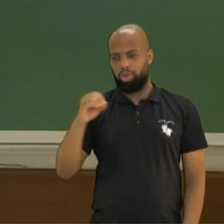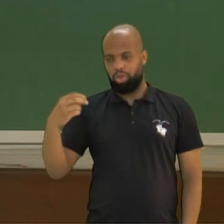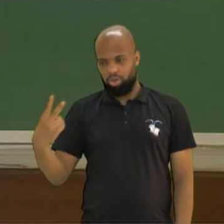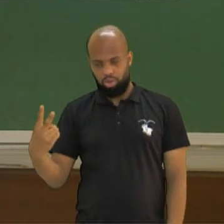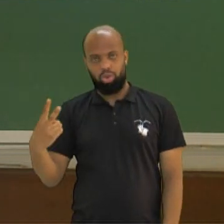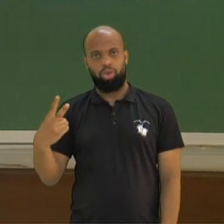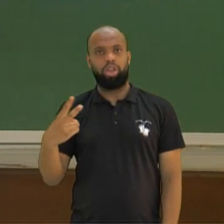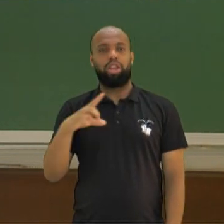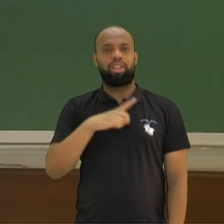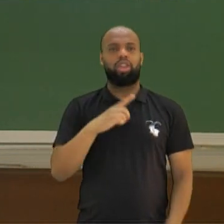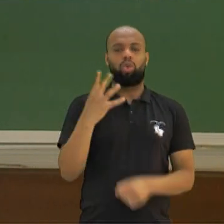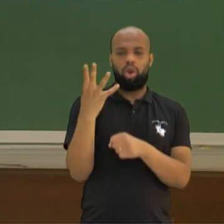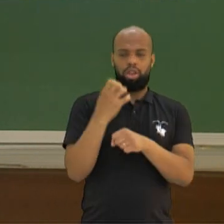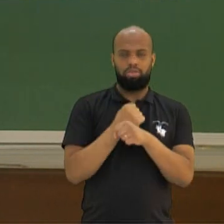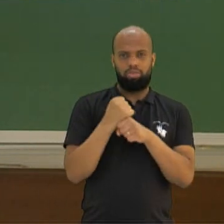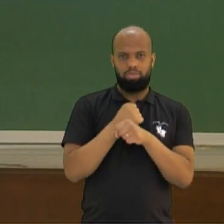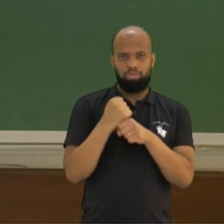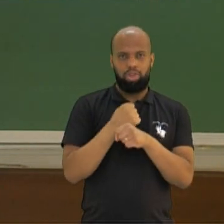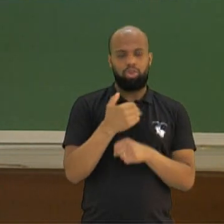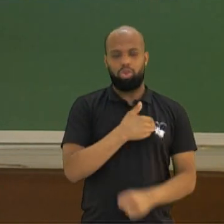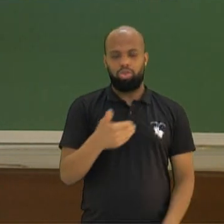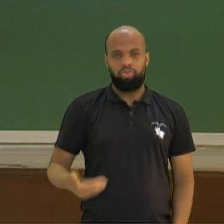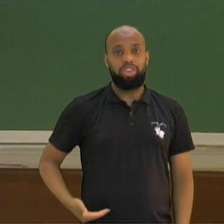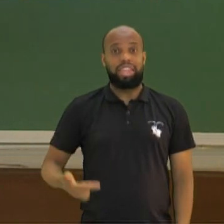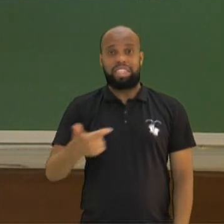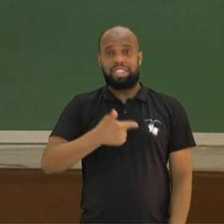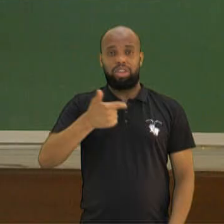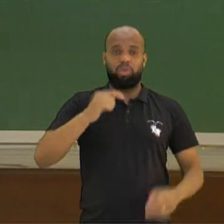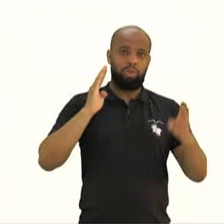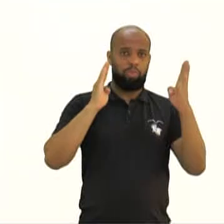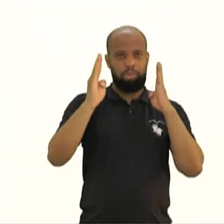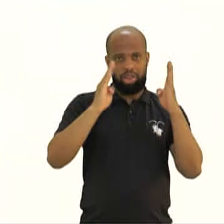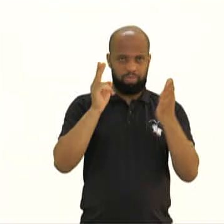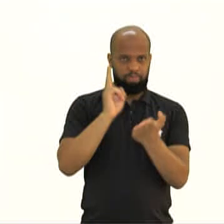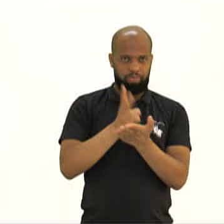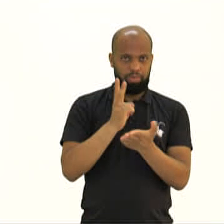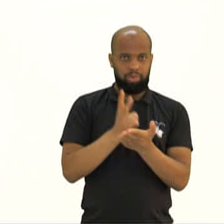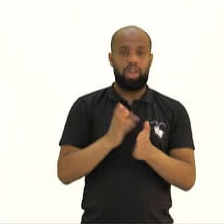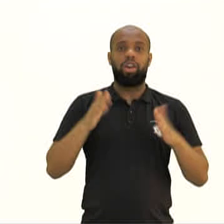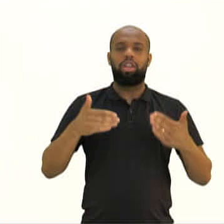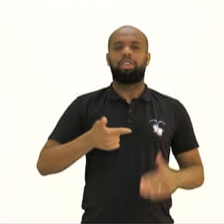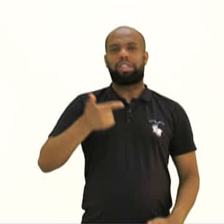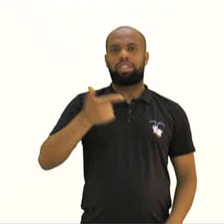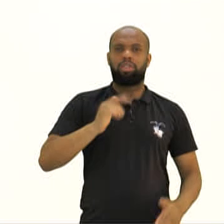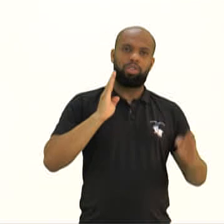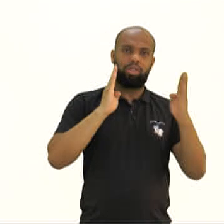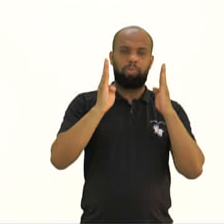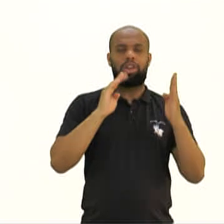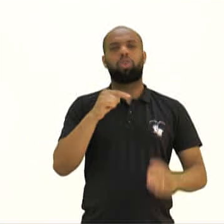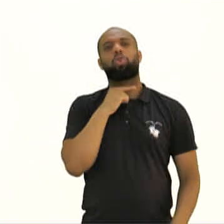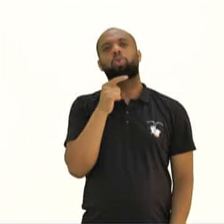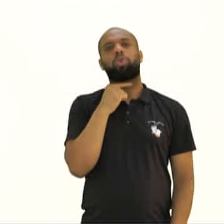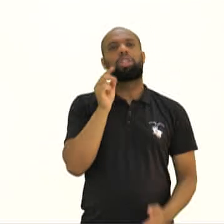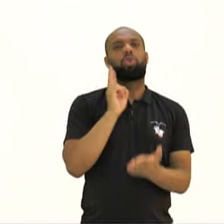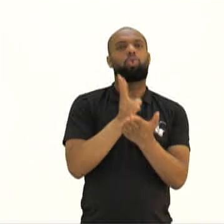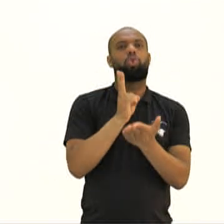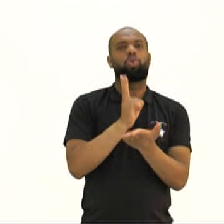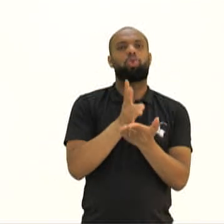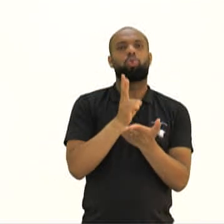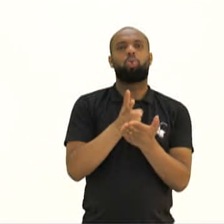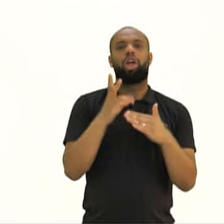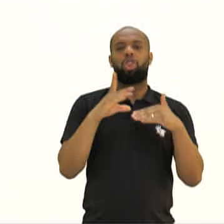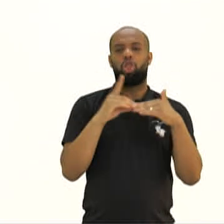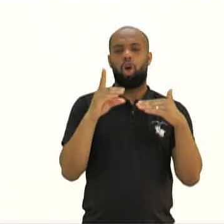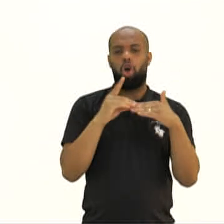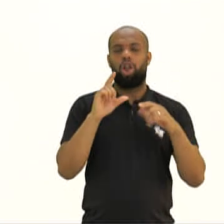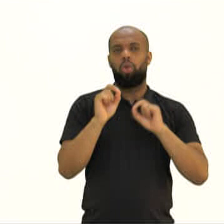2002, 4 anos de governo, um segundo mandato consecutivo, né? Nesse segundo mandato ele não consegue manter a cotação do dólar